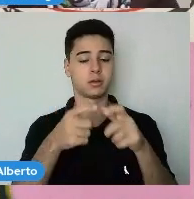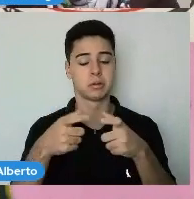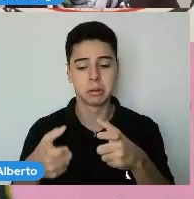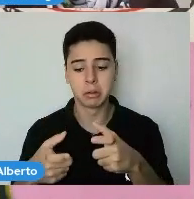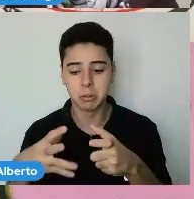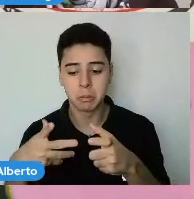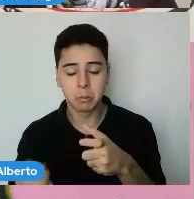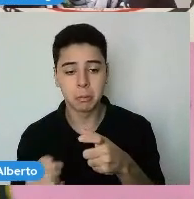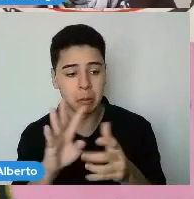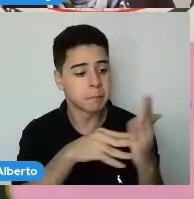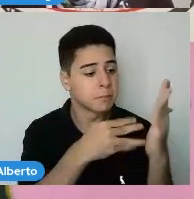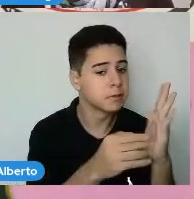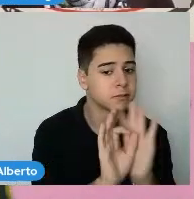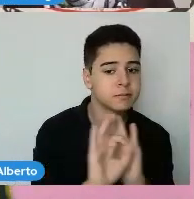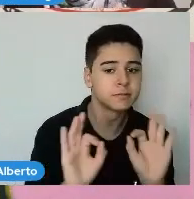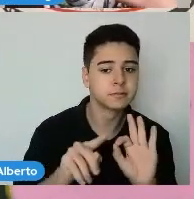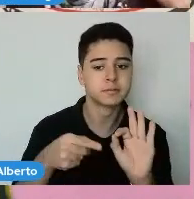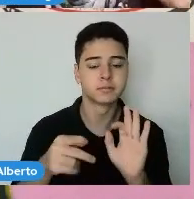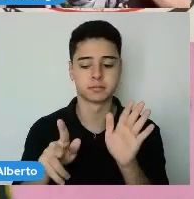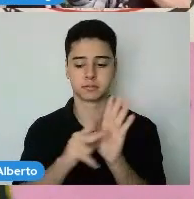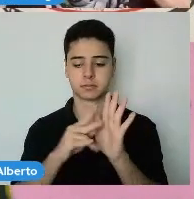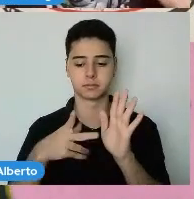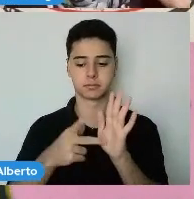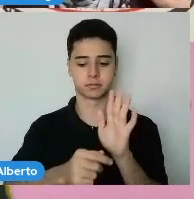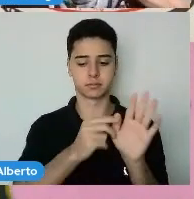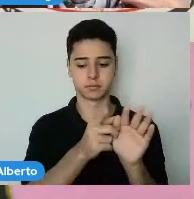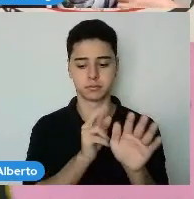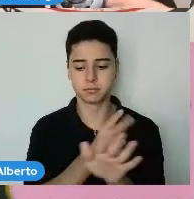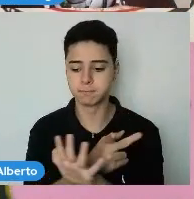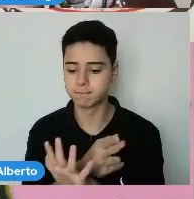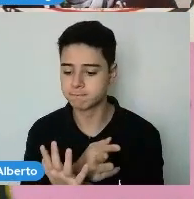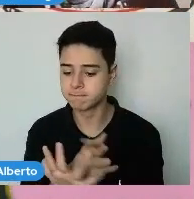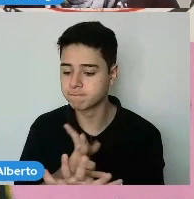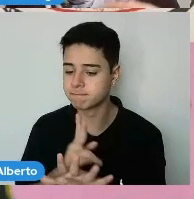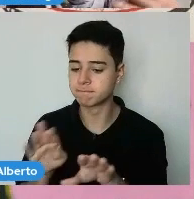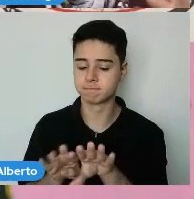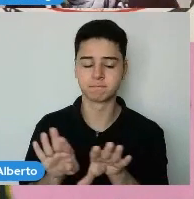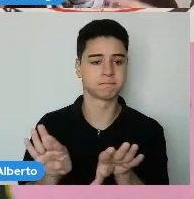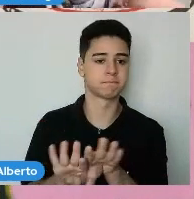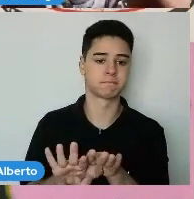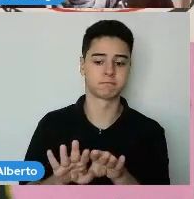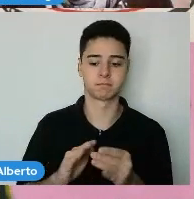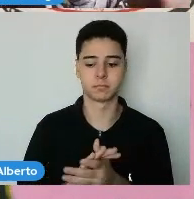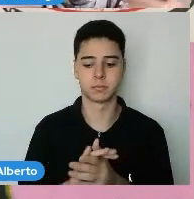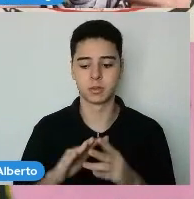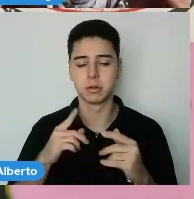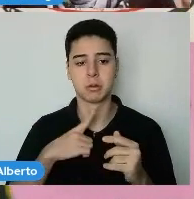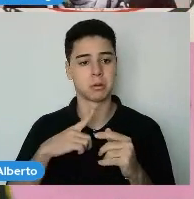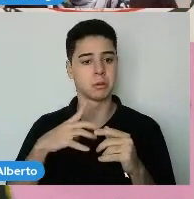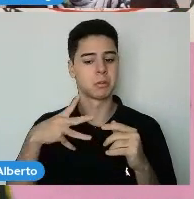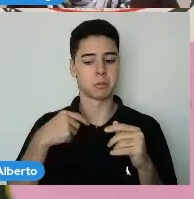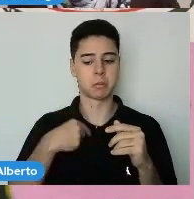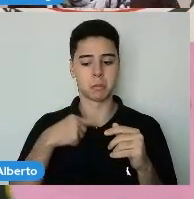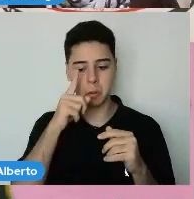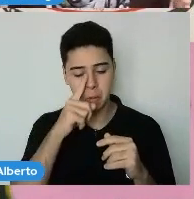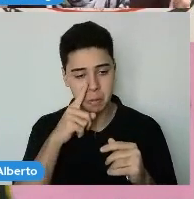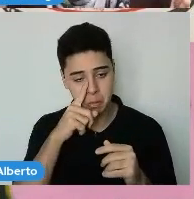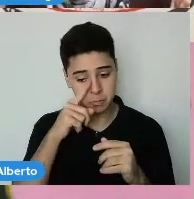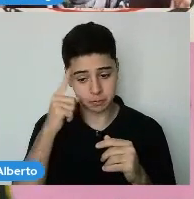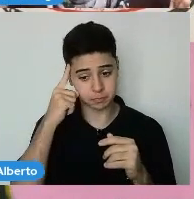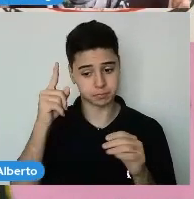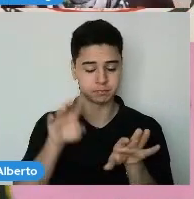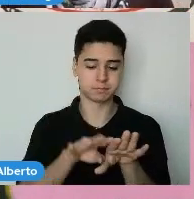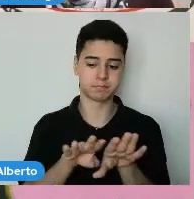né? A apropriação de referências diversas, tanto cronológicas, quanto estilísticas, quanto